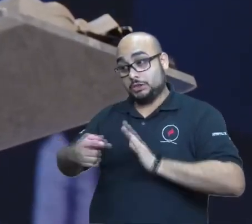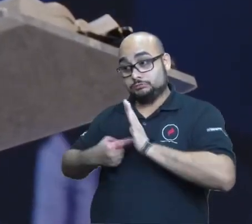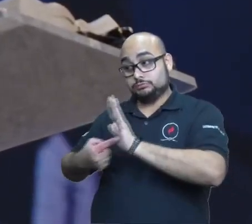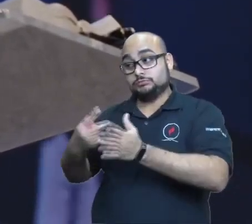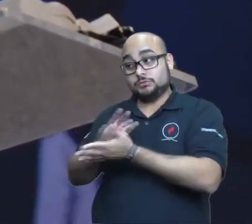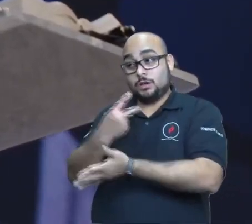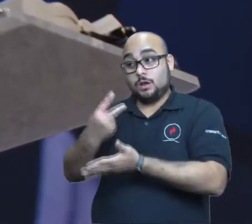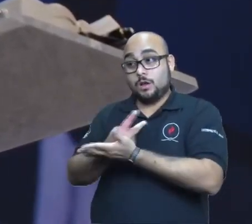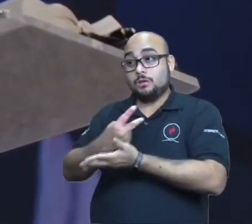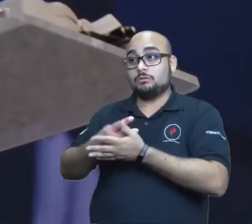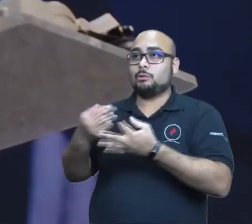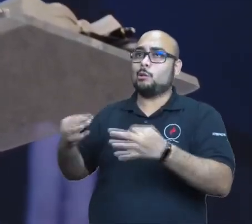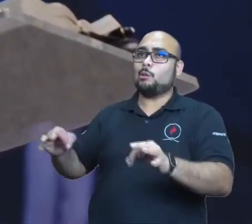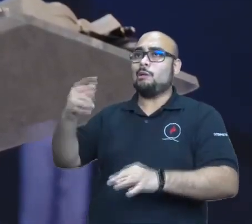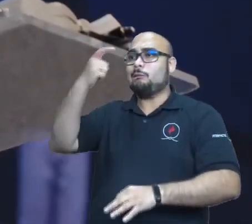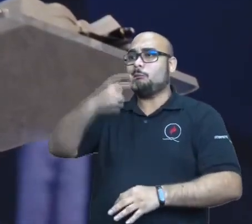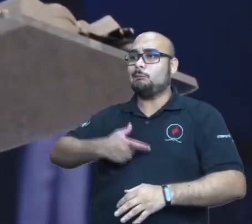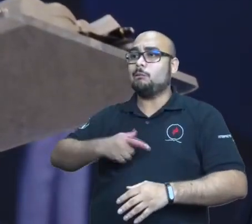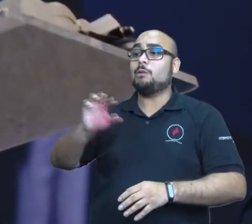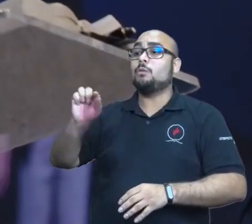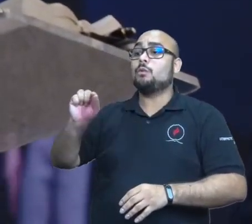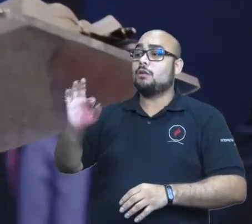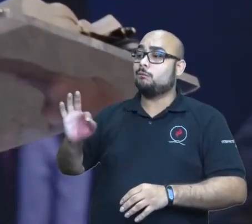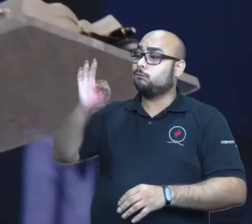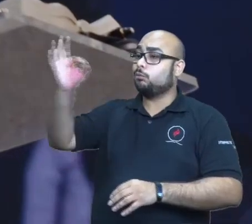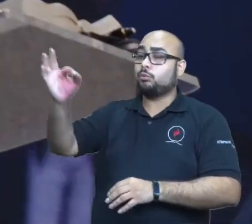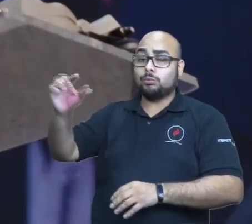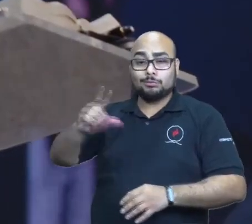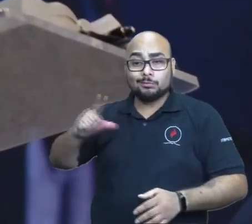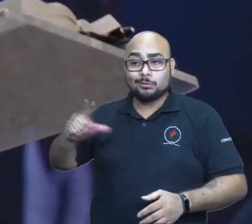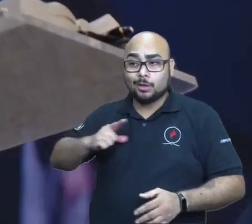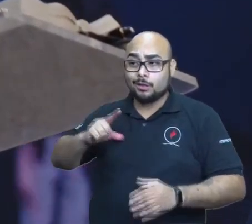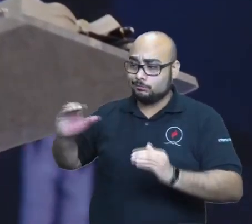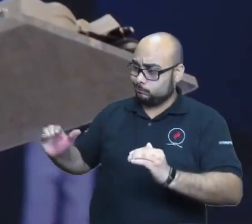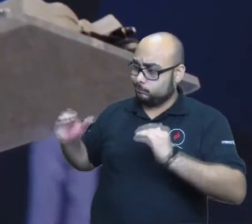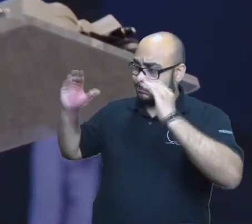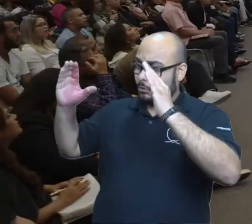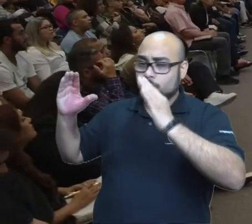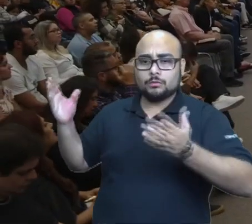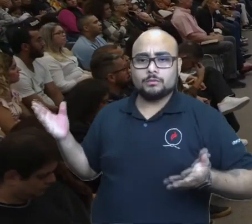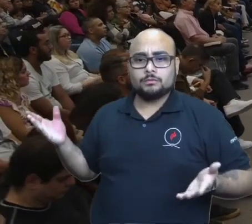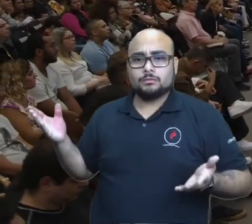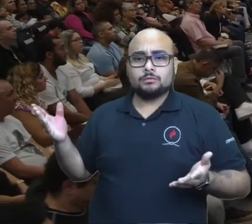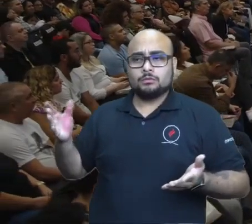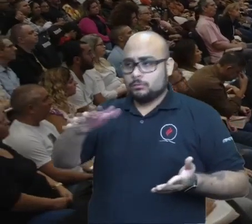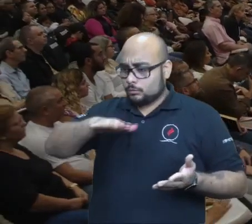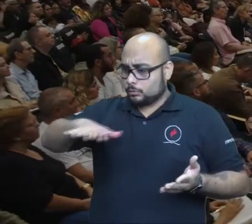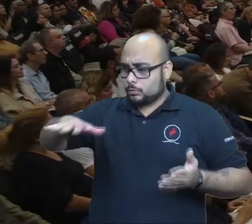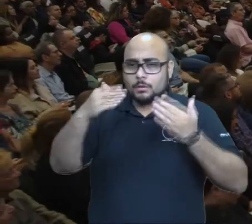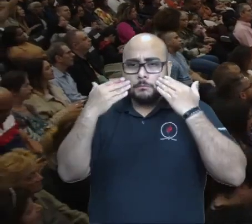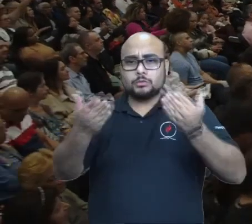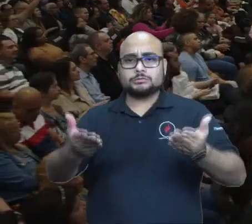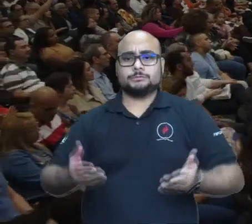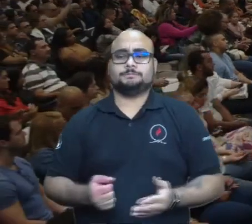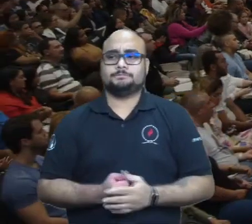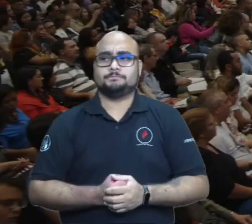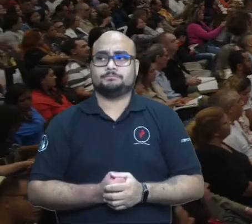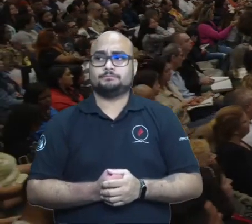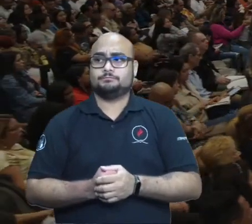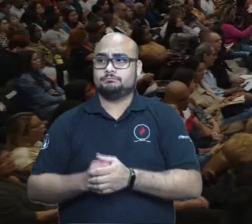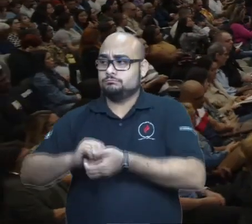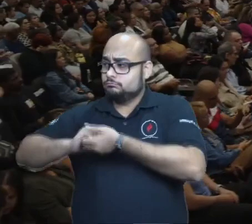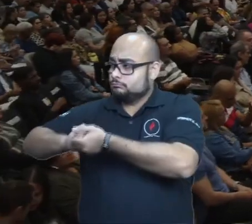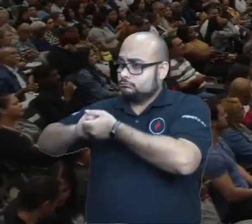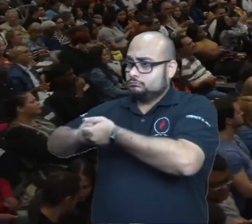eu também vou te colocar para dizer assim Diz o Senhor diante de todos pega a mão de alguém que está do seu lado Diga para ele